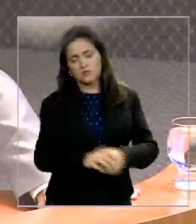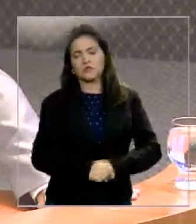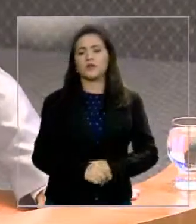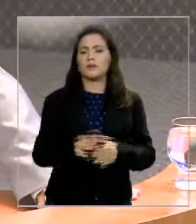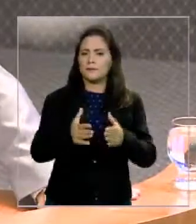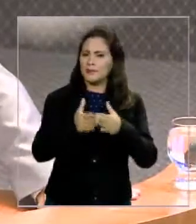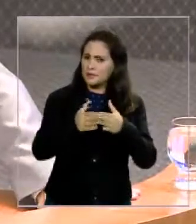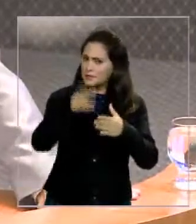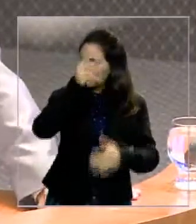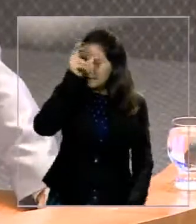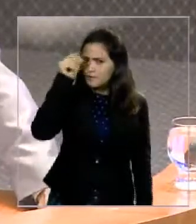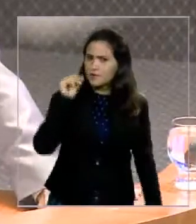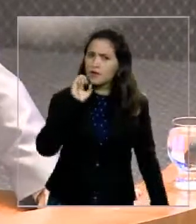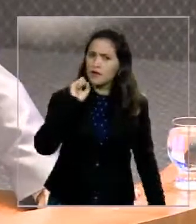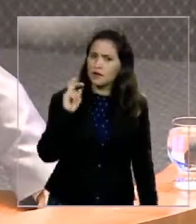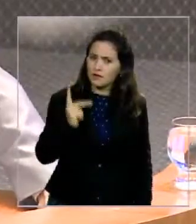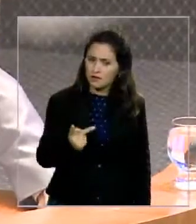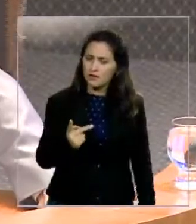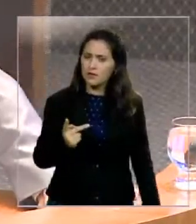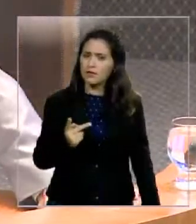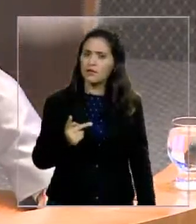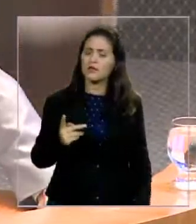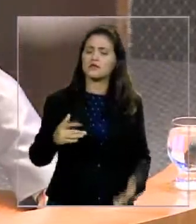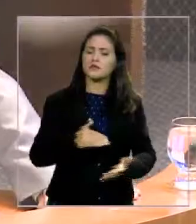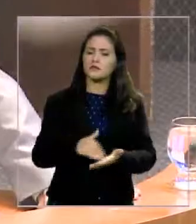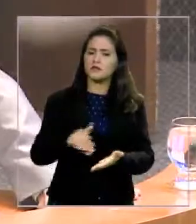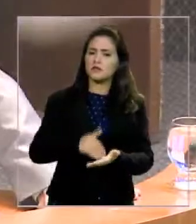através da sua secretária de Saúde,